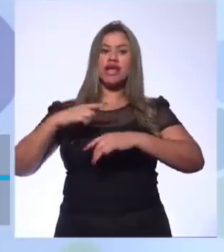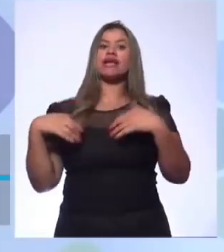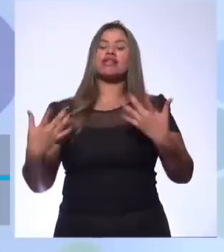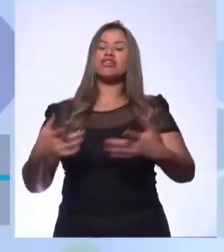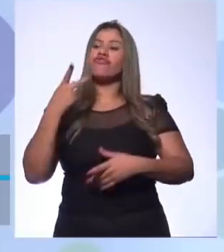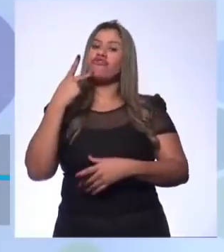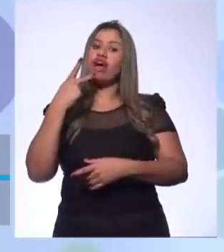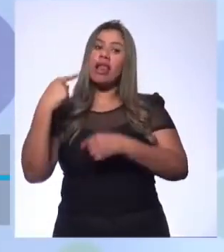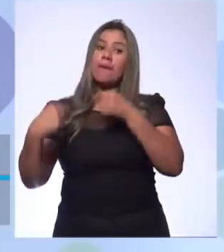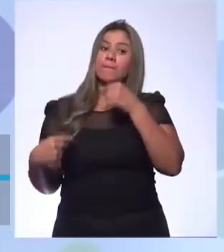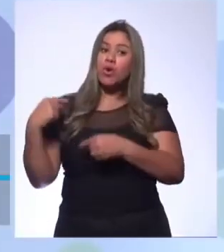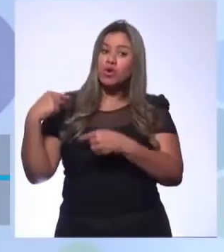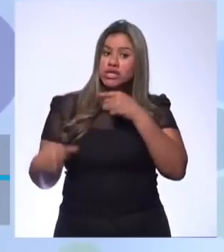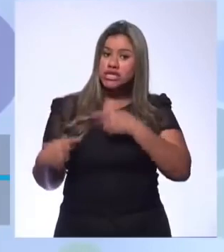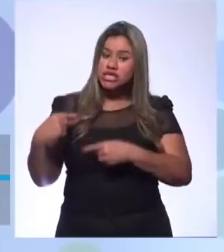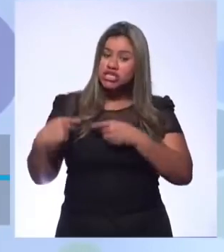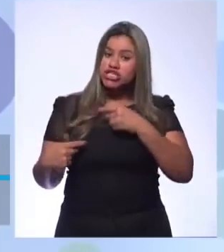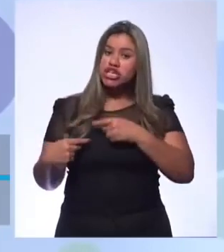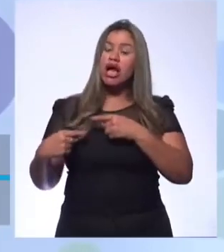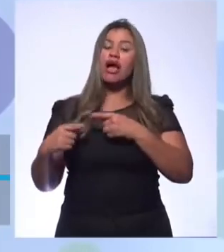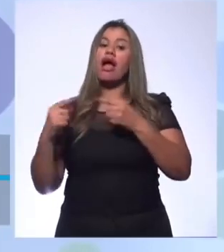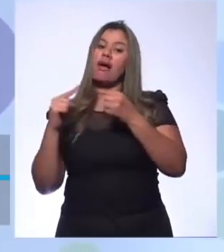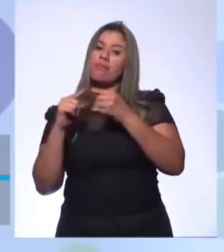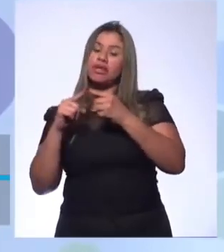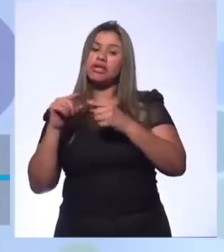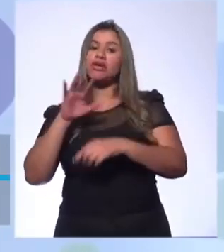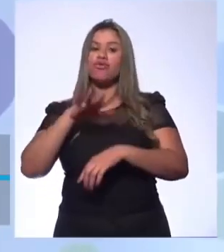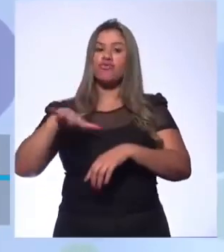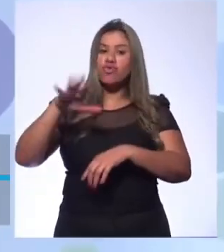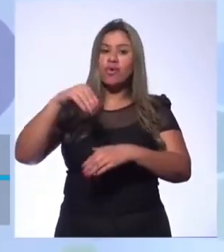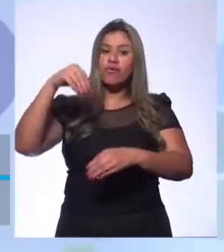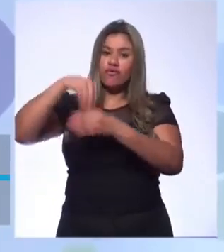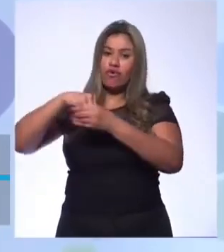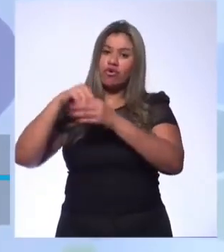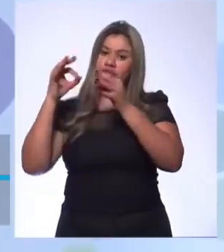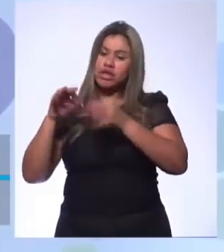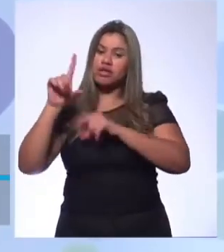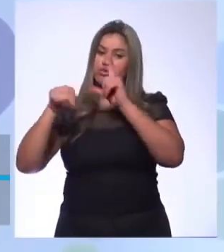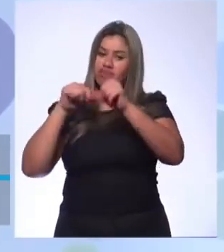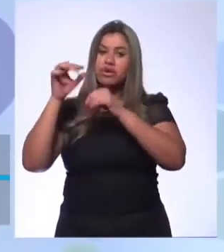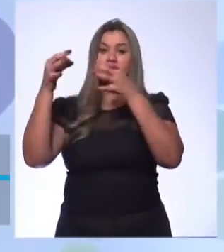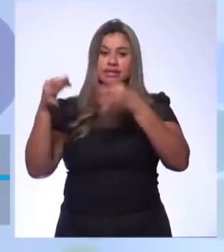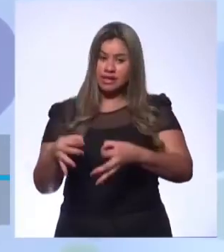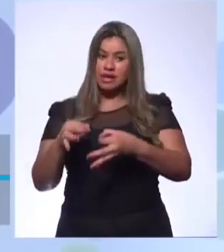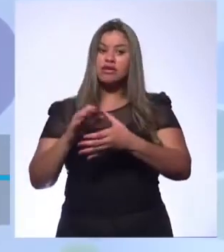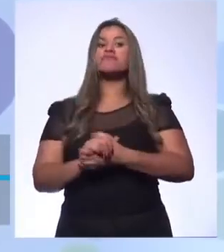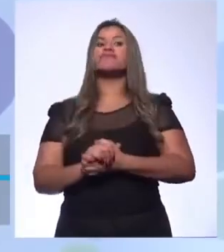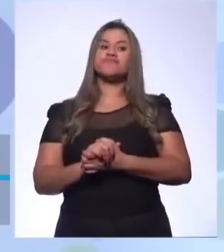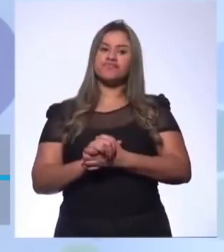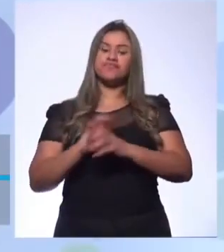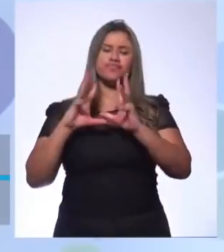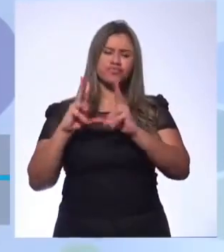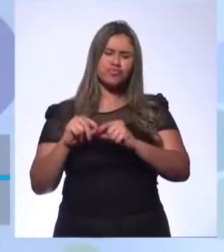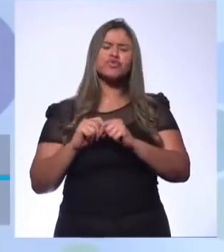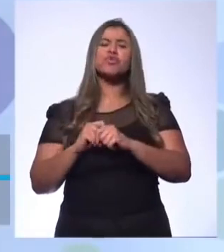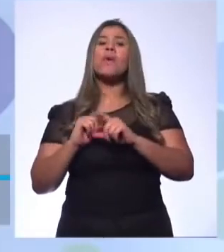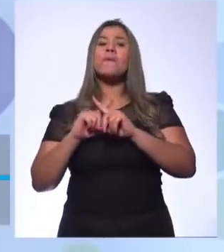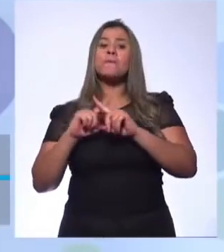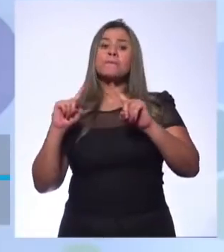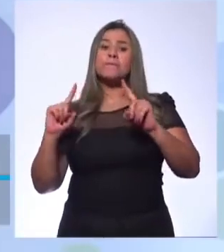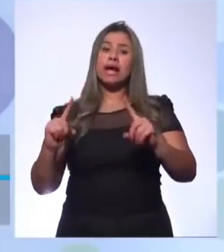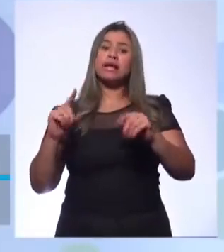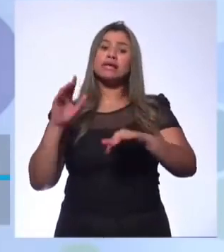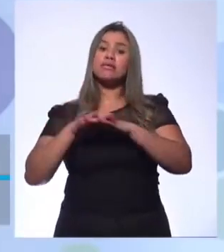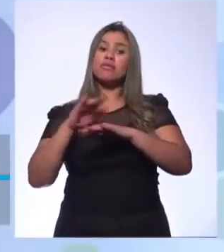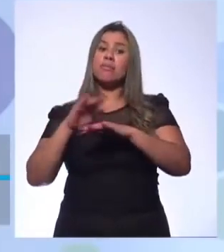fala política, sim, a política é você votar corretamente, é você eleger o vereador, o prefeito, o deputado, o governador, claro, mas é também você